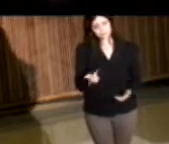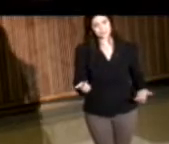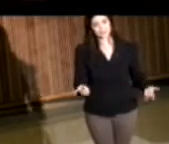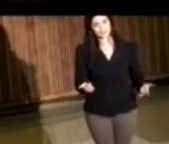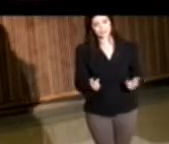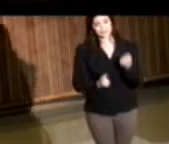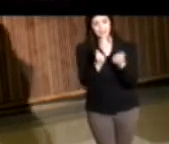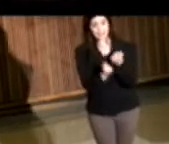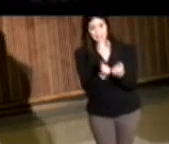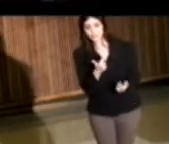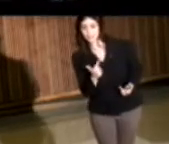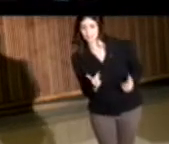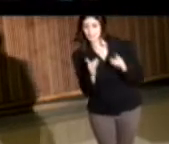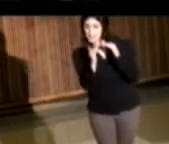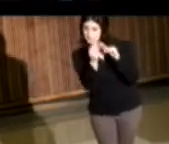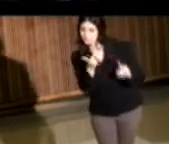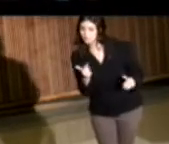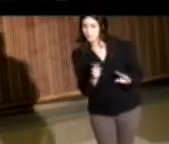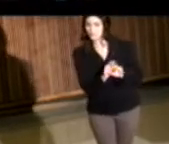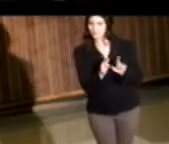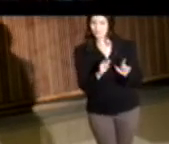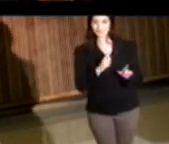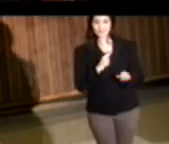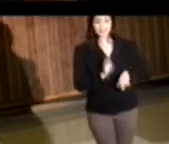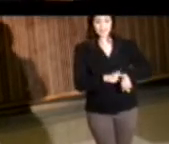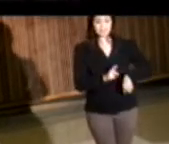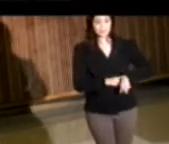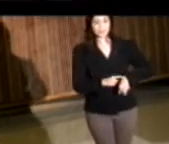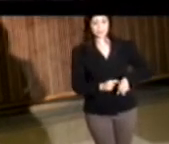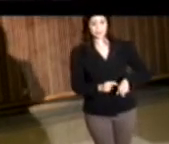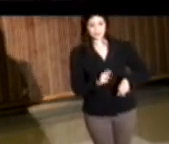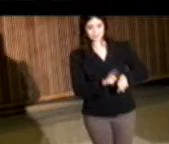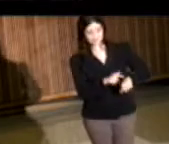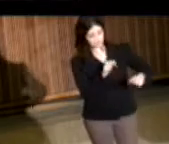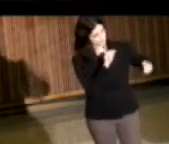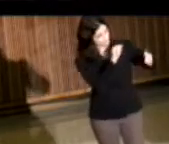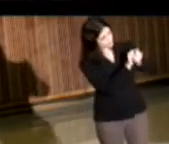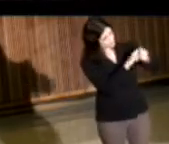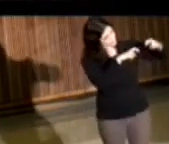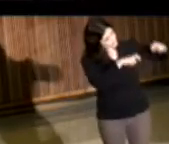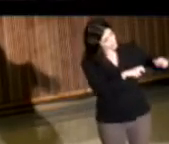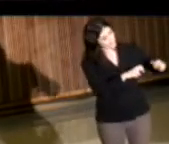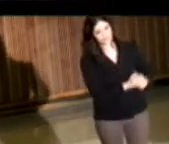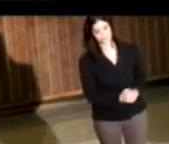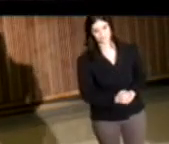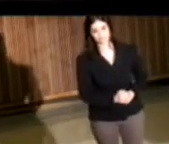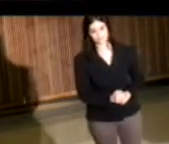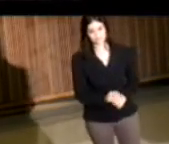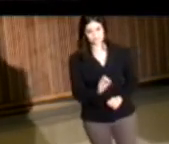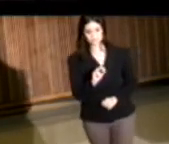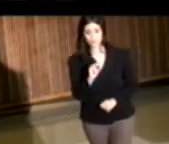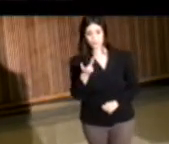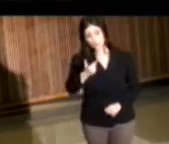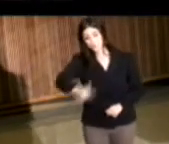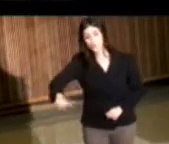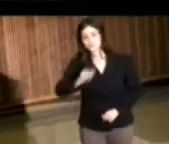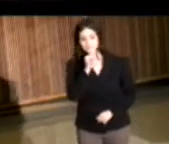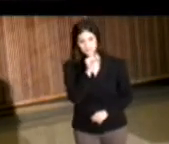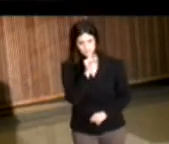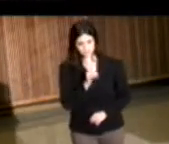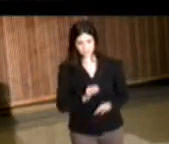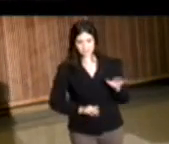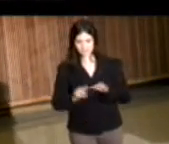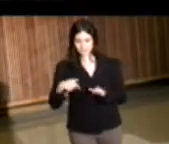Você já caiu, já falhou, e de repente chega alguém e diz, não, vem cá, vamos levantar, segura aqui na minha mão, vou te